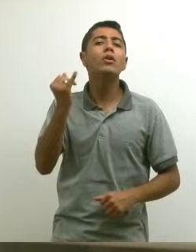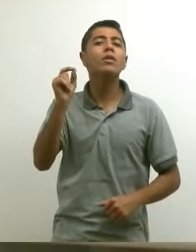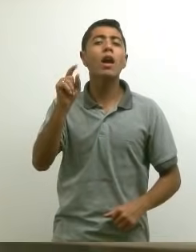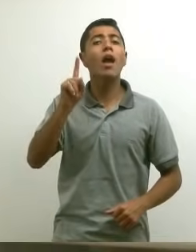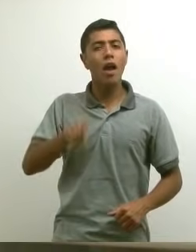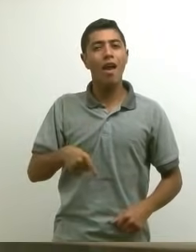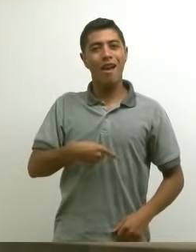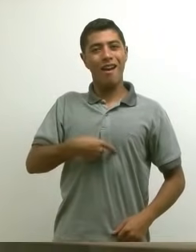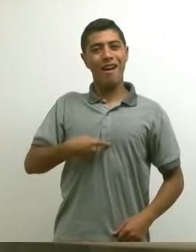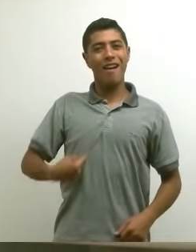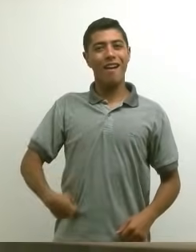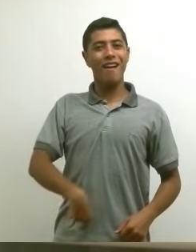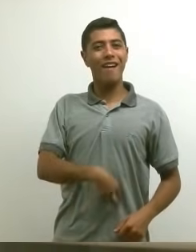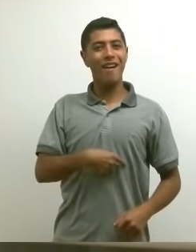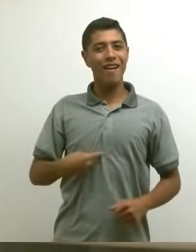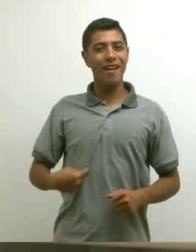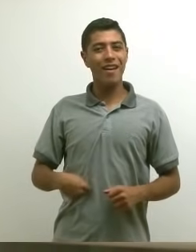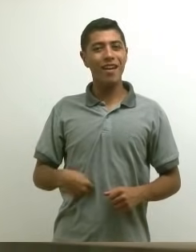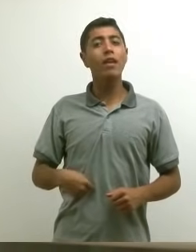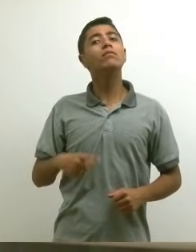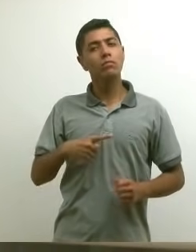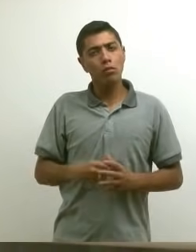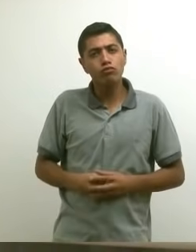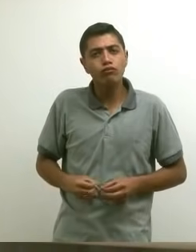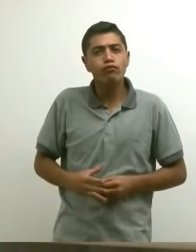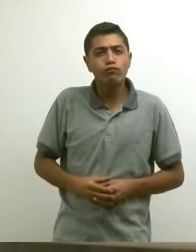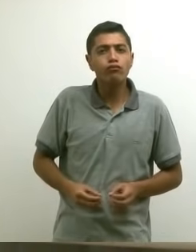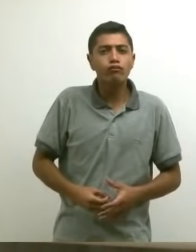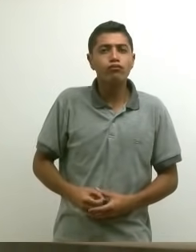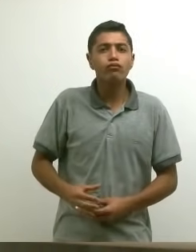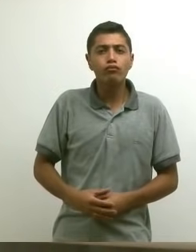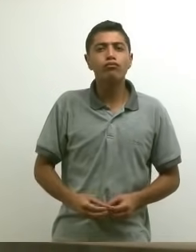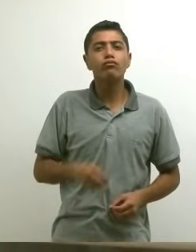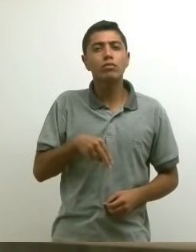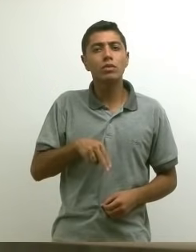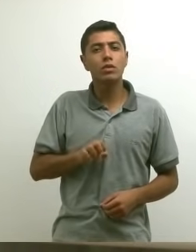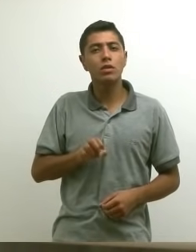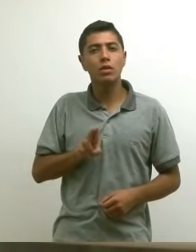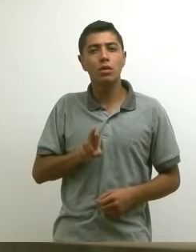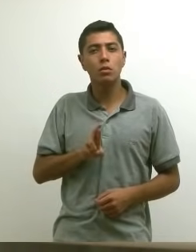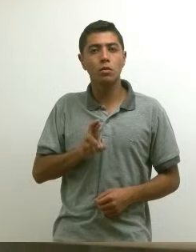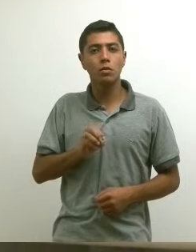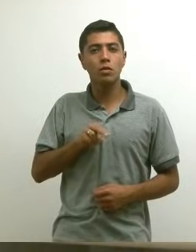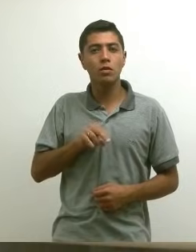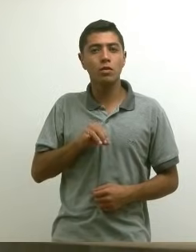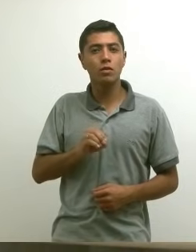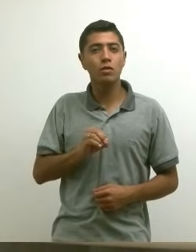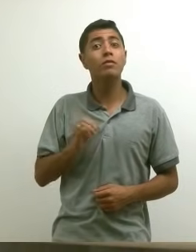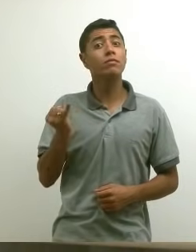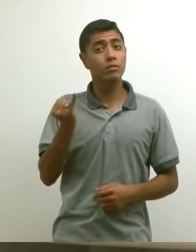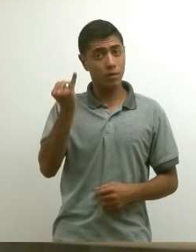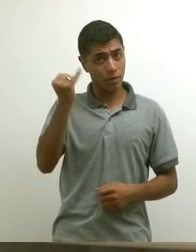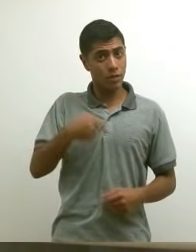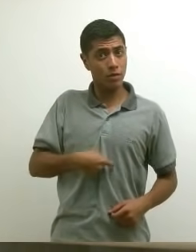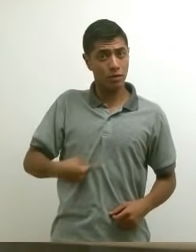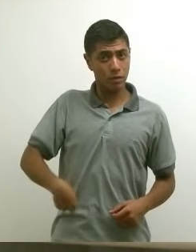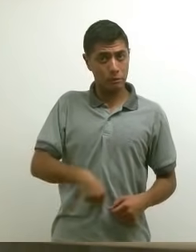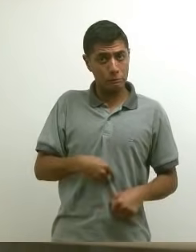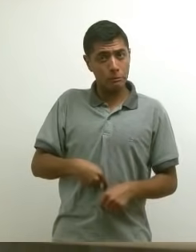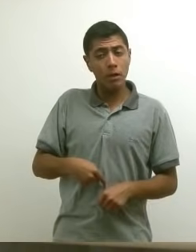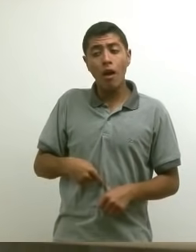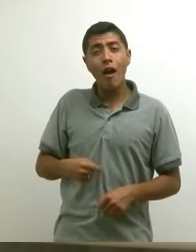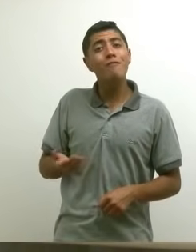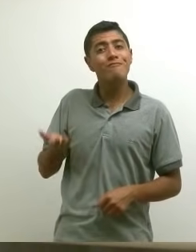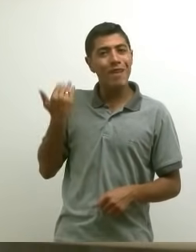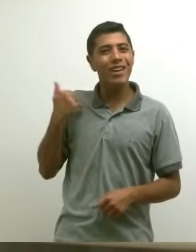infância dedicada ao movimento a percepção sensorial é uma infância que vai ser promotora do